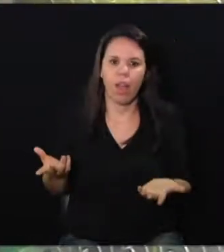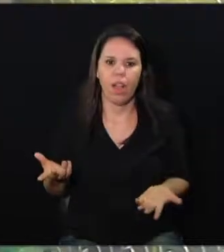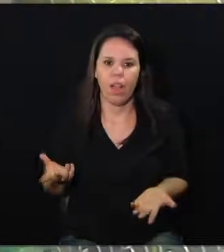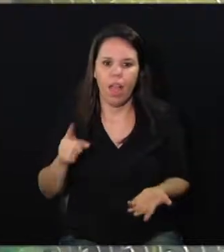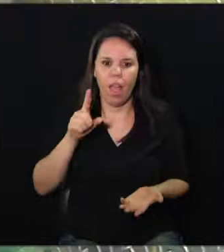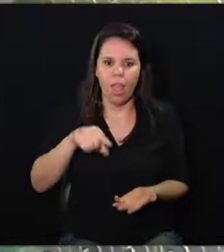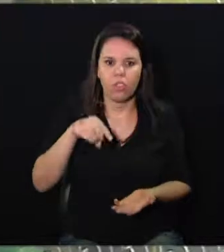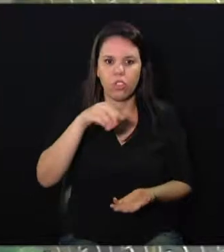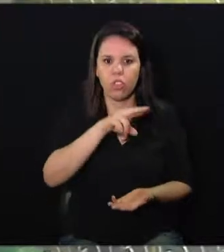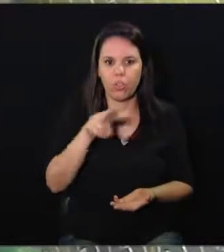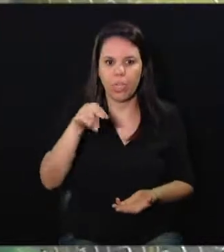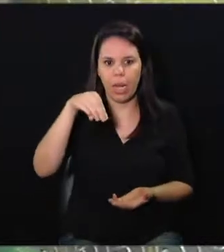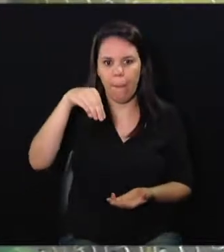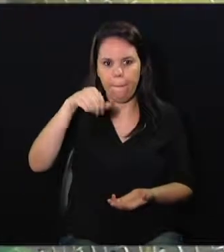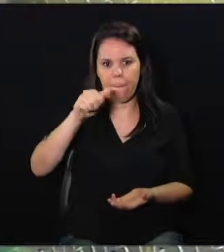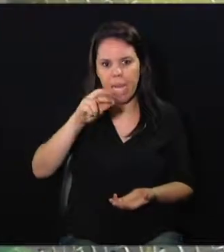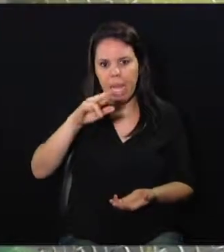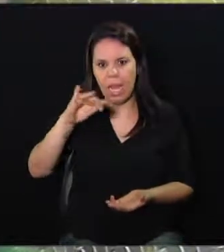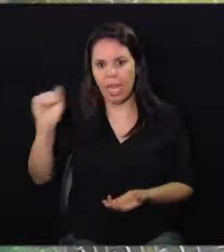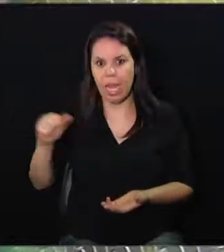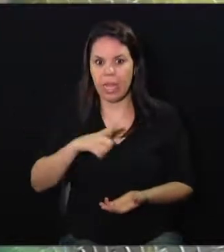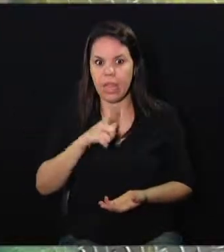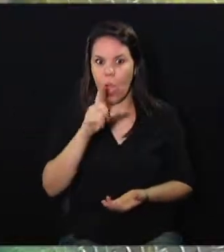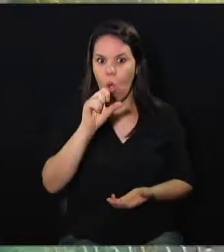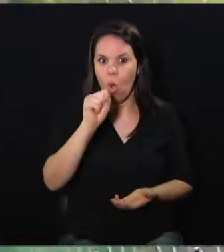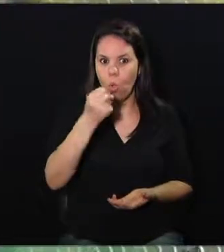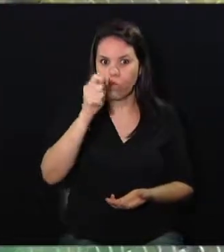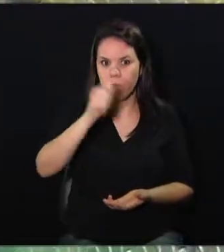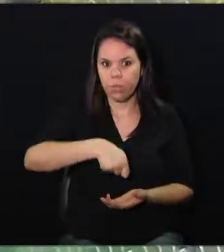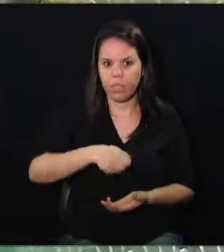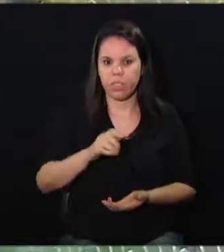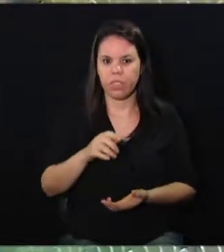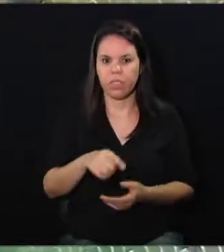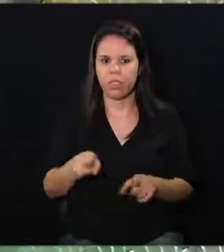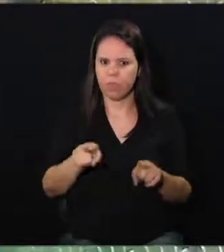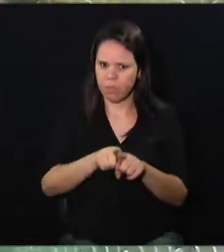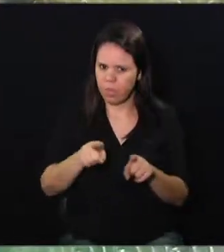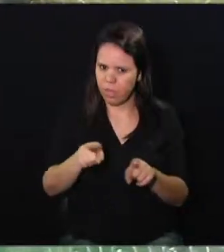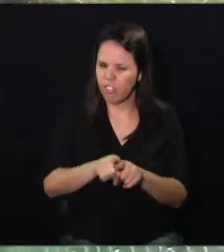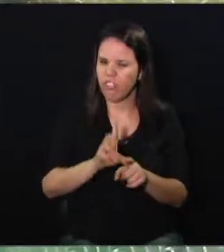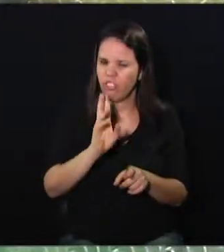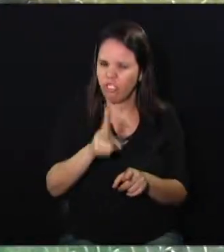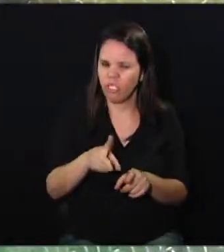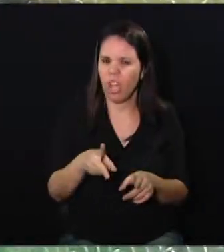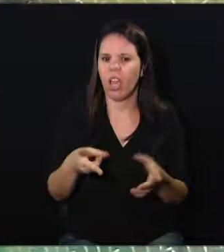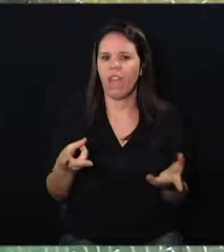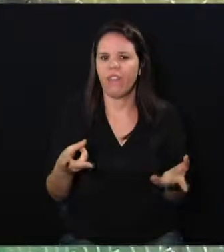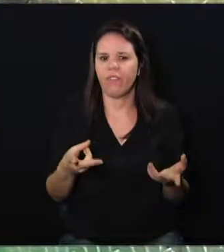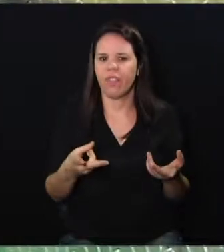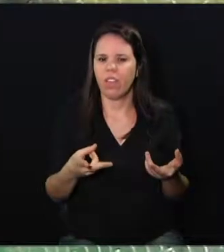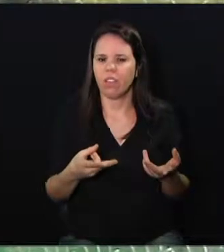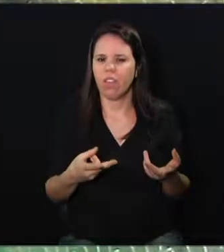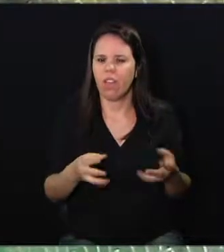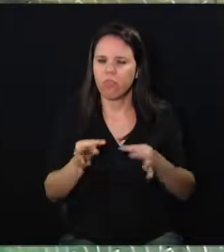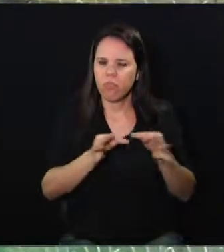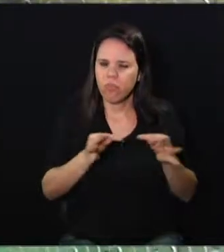a Maria. Ela tem 8 meses e já foi até castrada. Ela adora brincar.